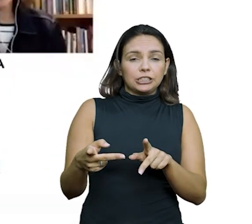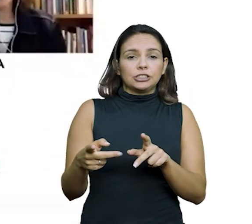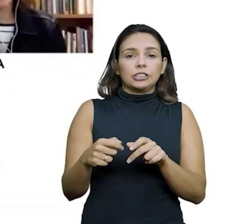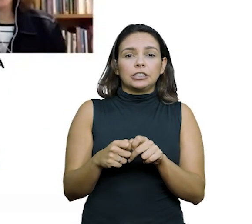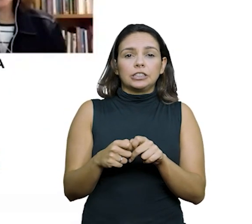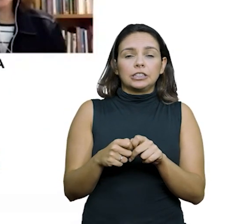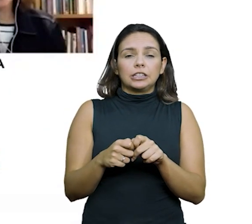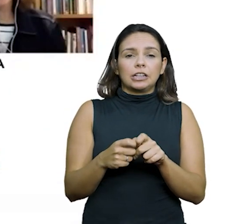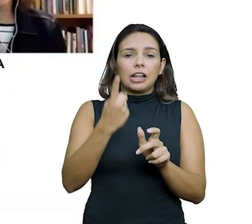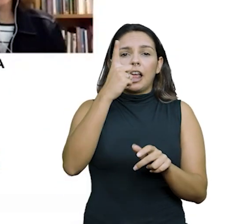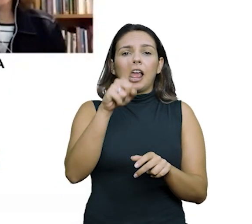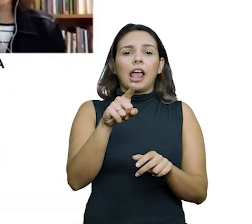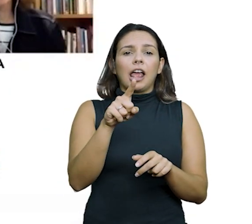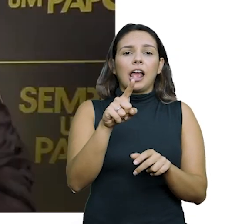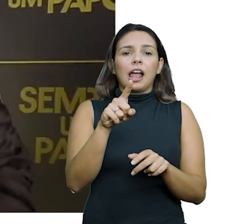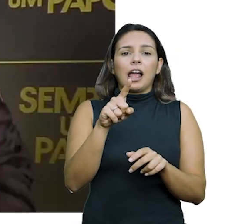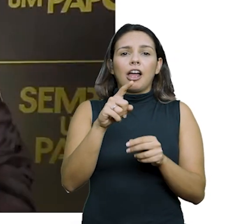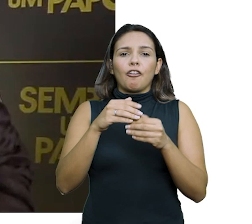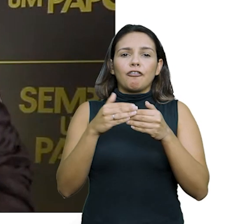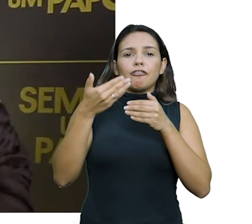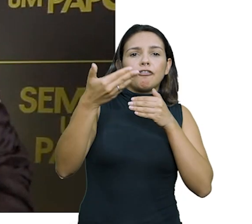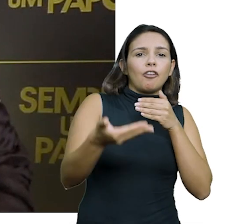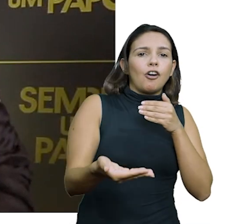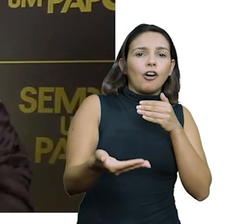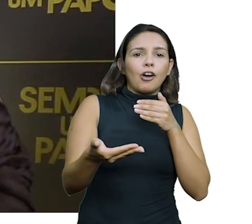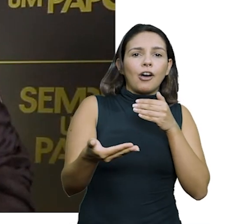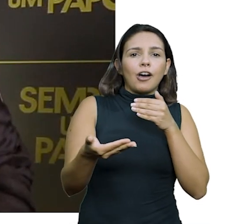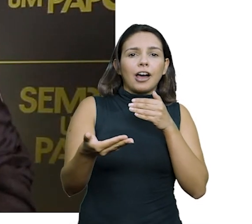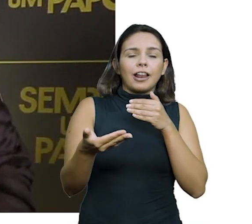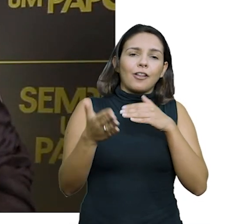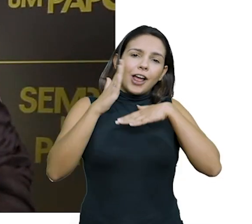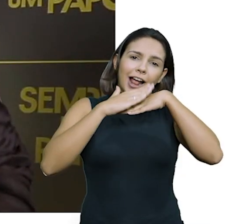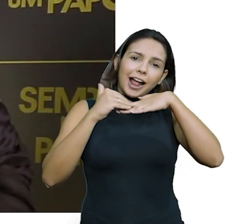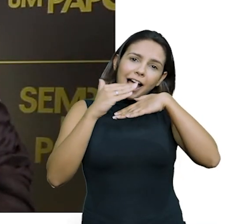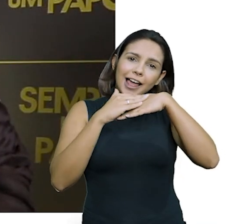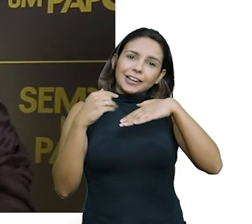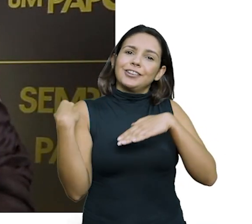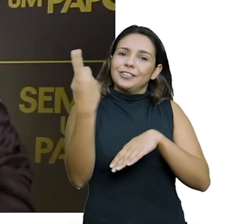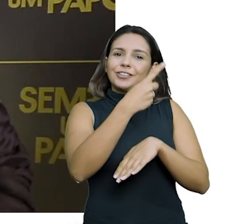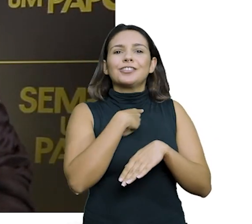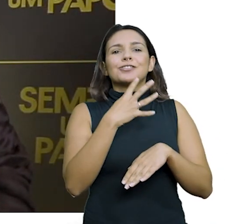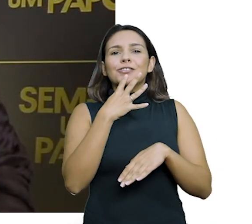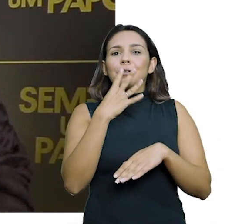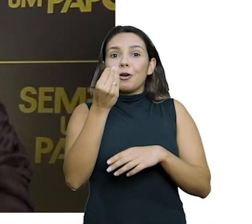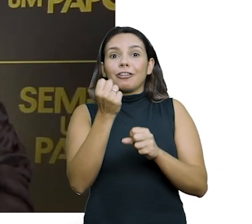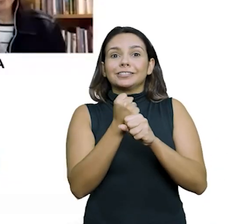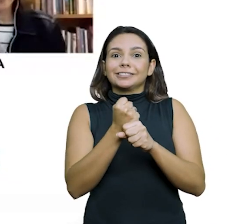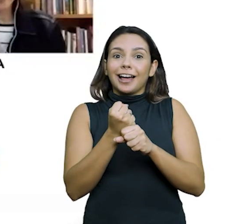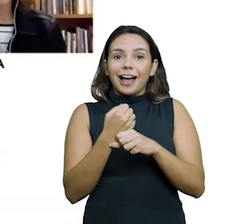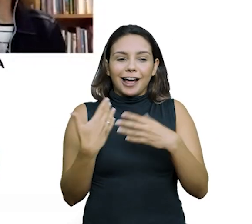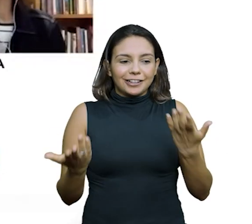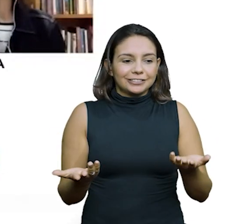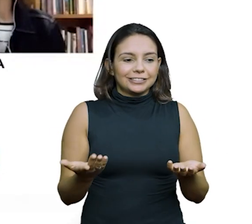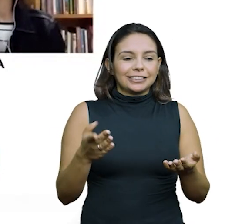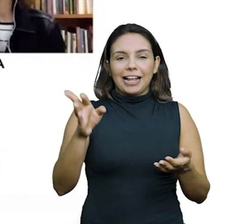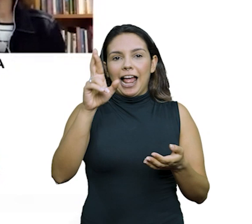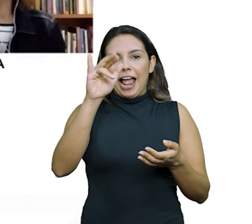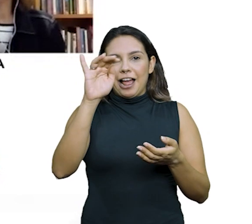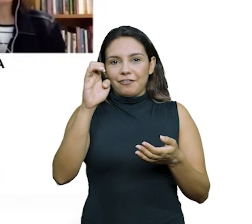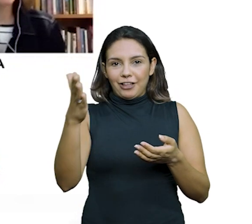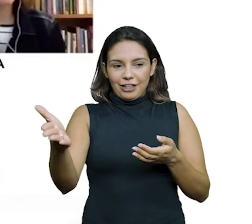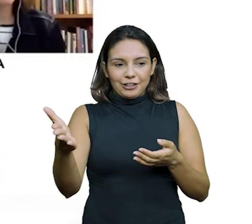Sempre um Papo, é uma coisa externa a isso que é o afeto, né? A gente se conhece há tanto tempo, né, Leila? Rafael